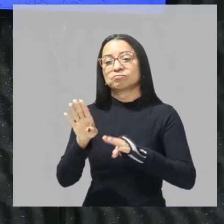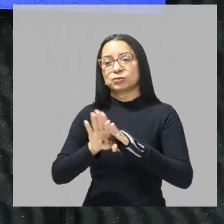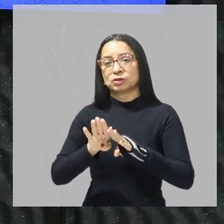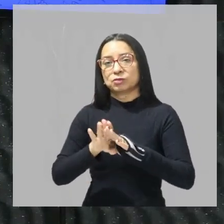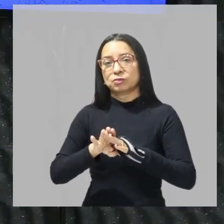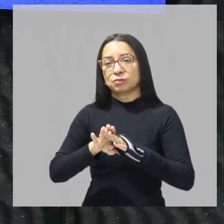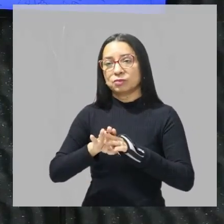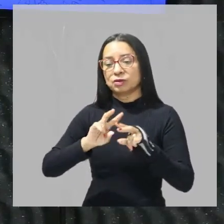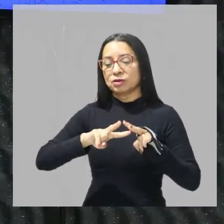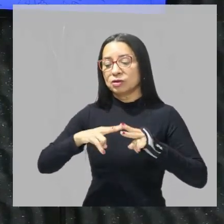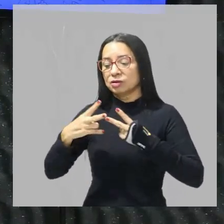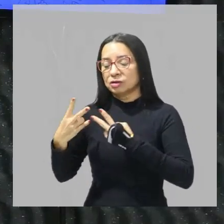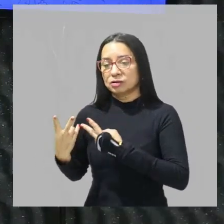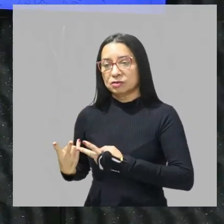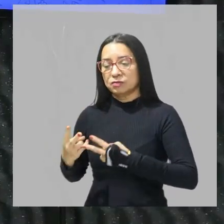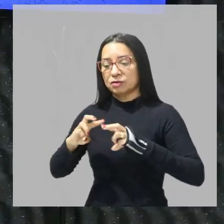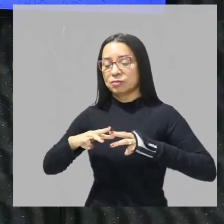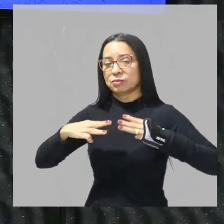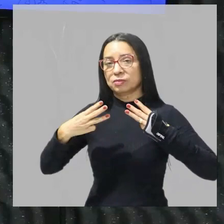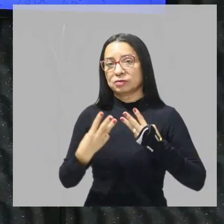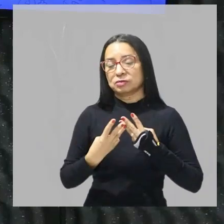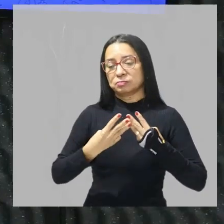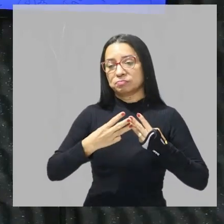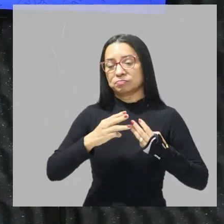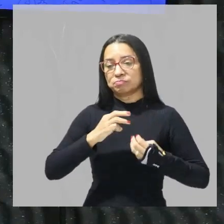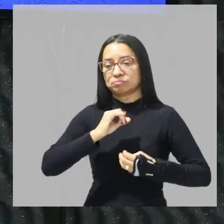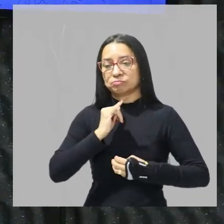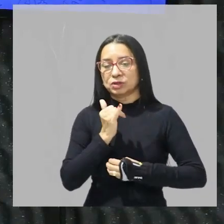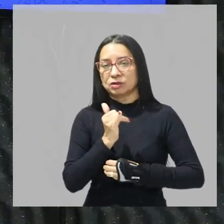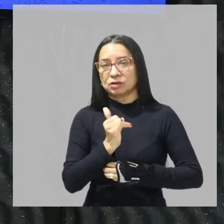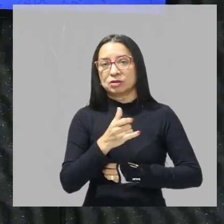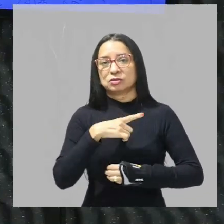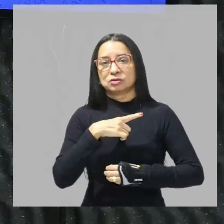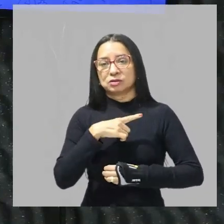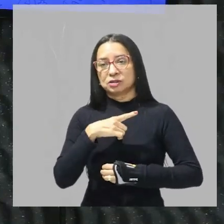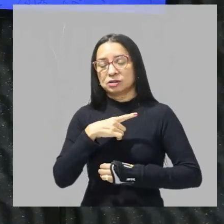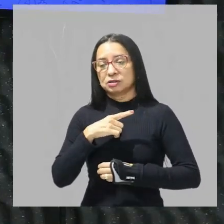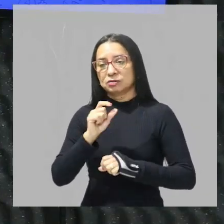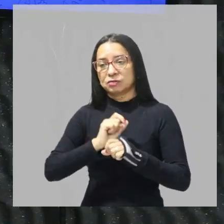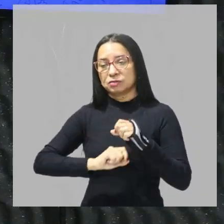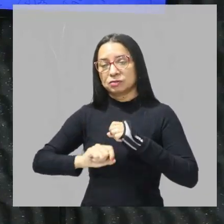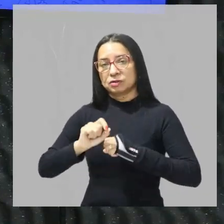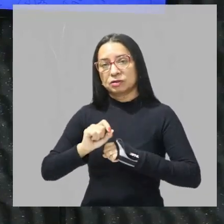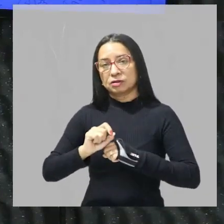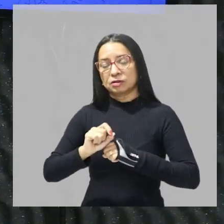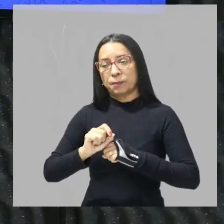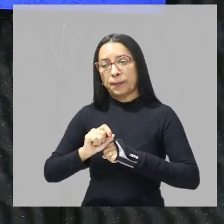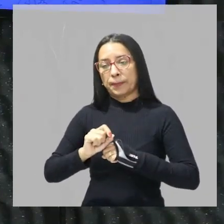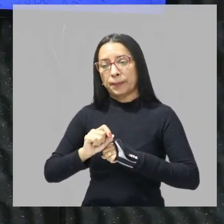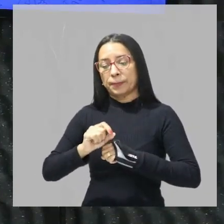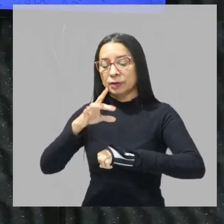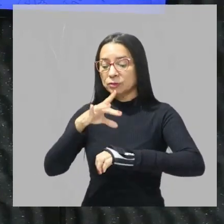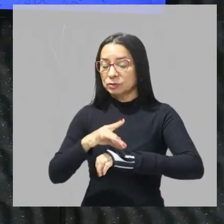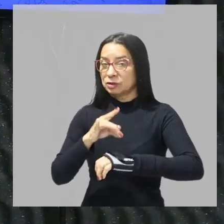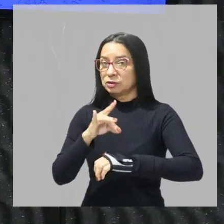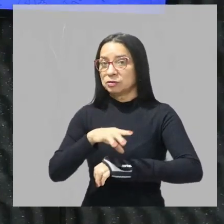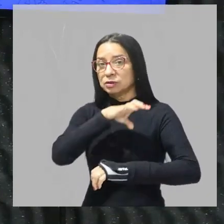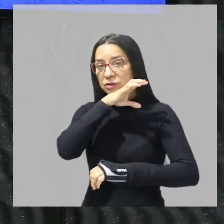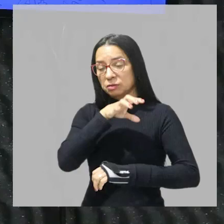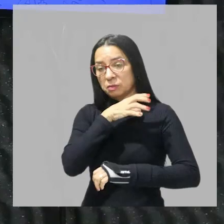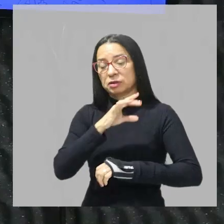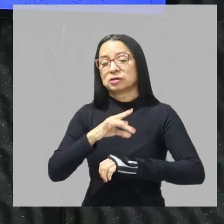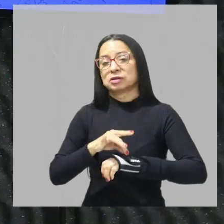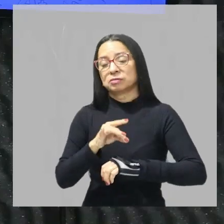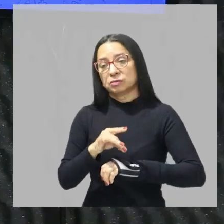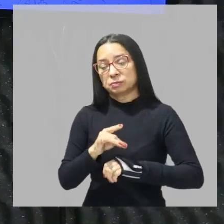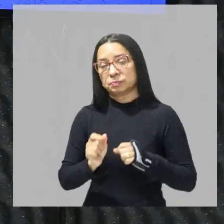também transfere a matéria e a energia que ele obteve do produtor para quem? Para os carnívoros. Então, de